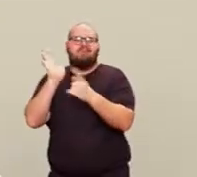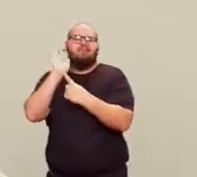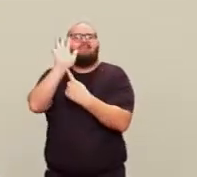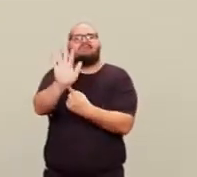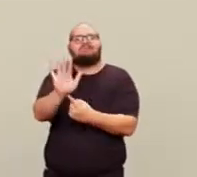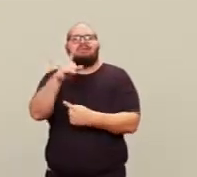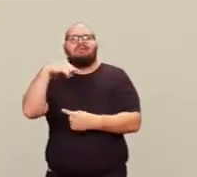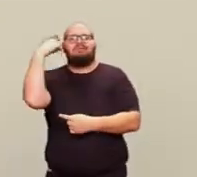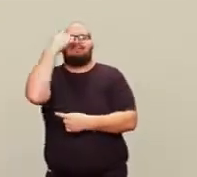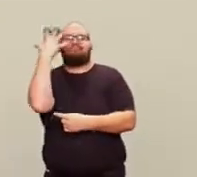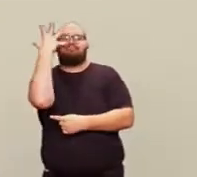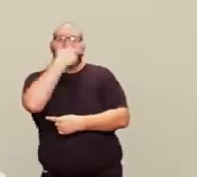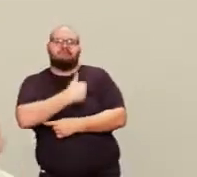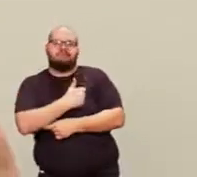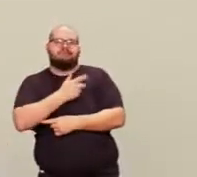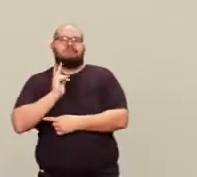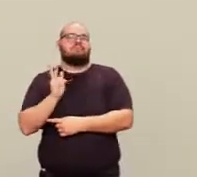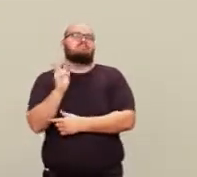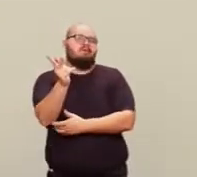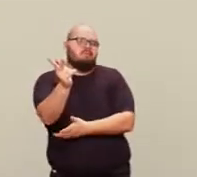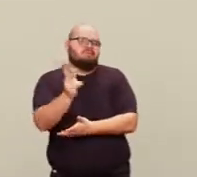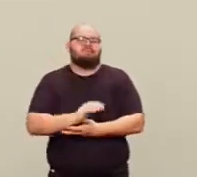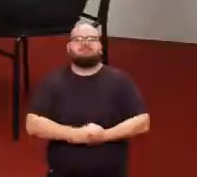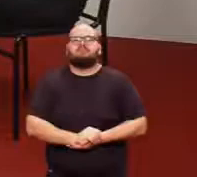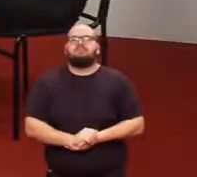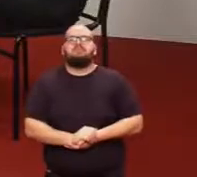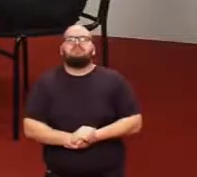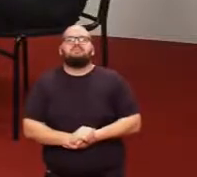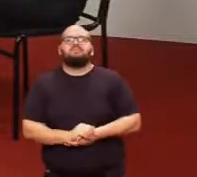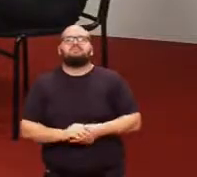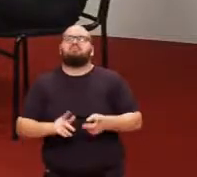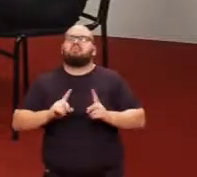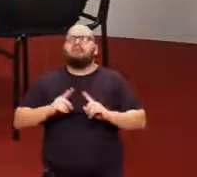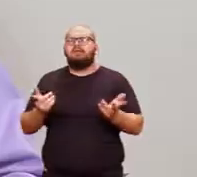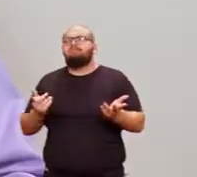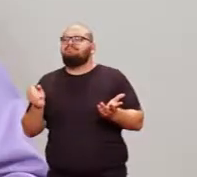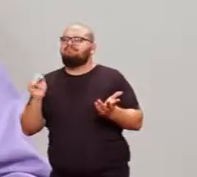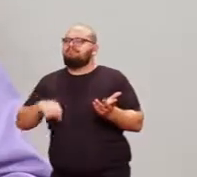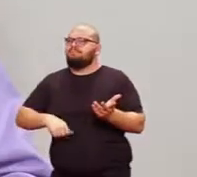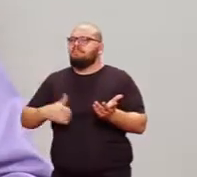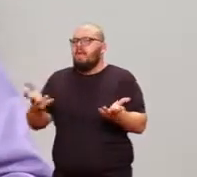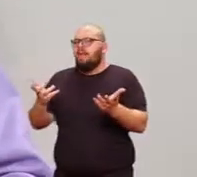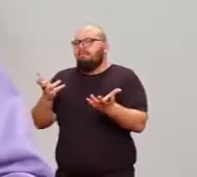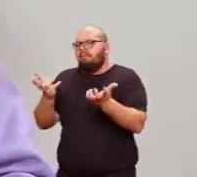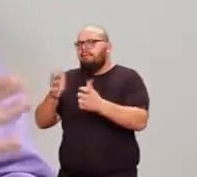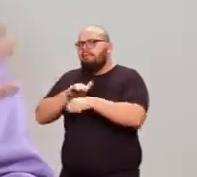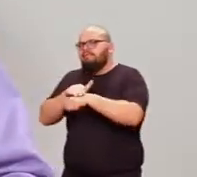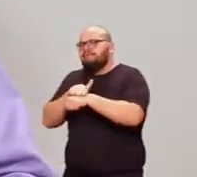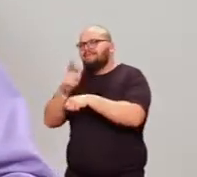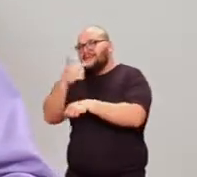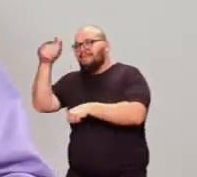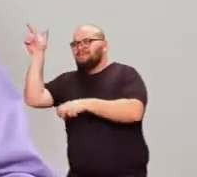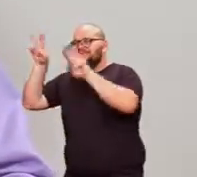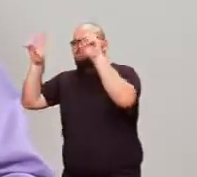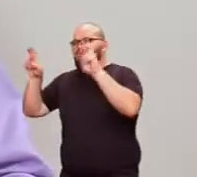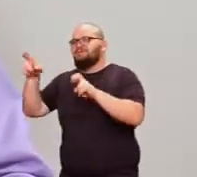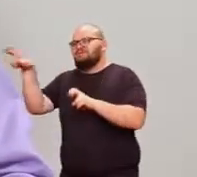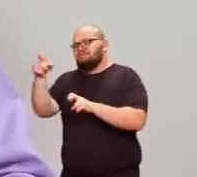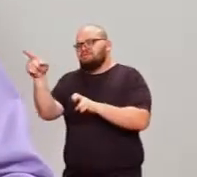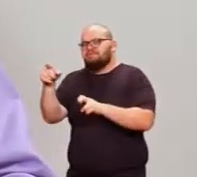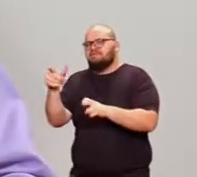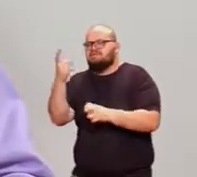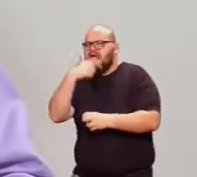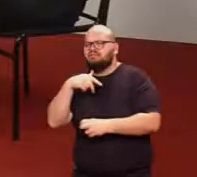visão de que precisa ficar linda para sempre. E agora eu queria conversar um outro assunto que vocês trabalham, acho que a professora